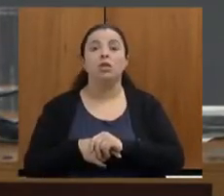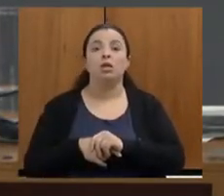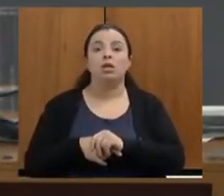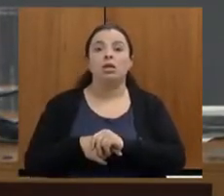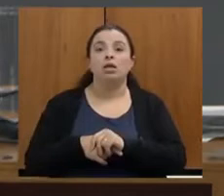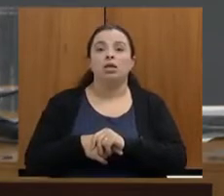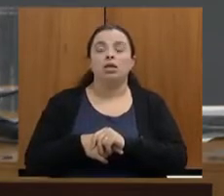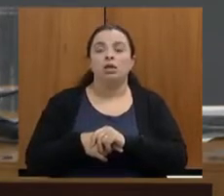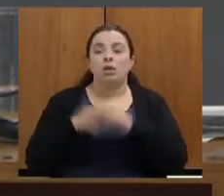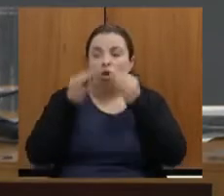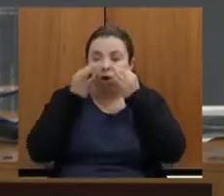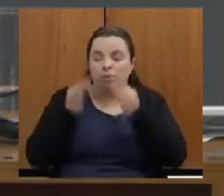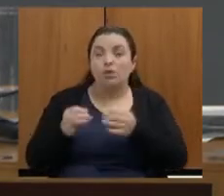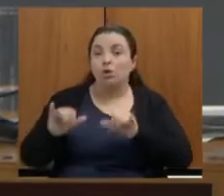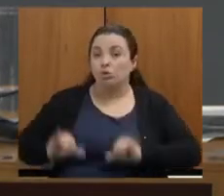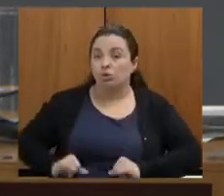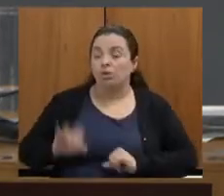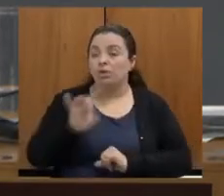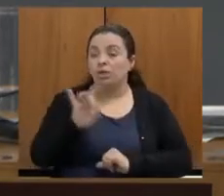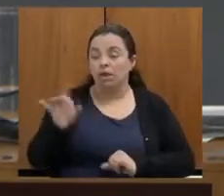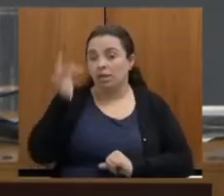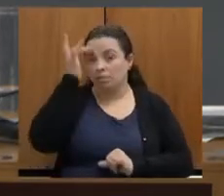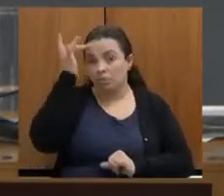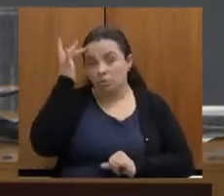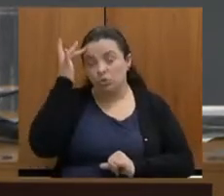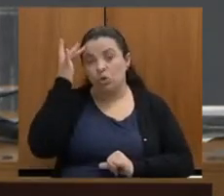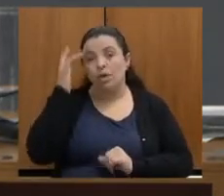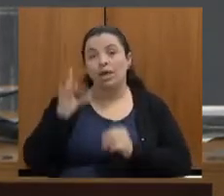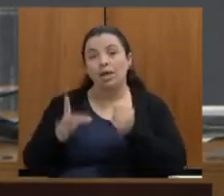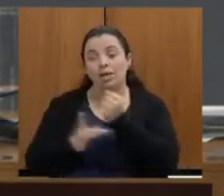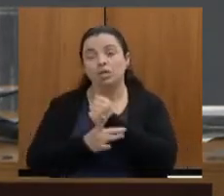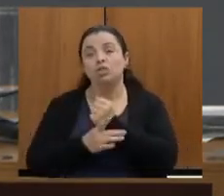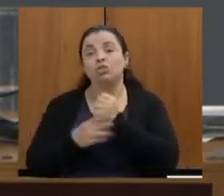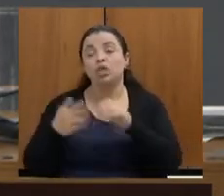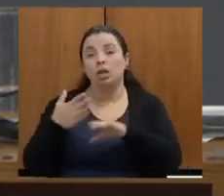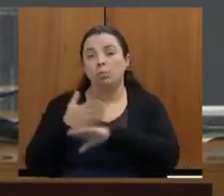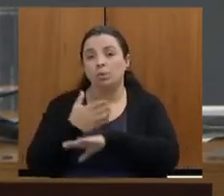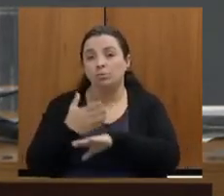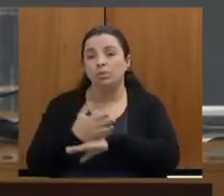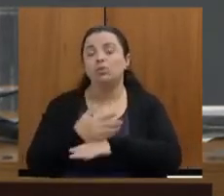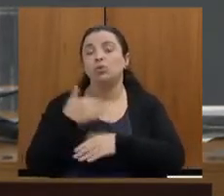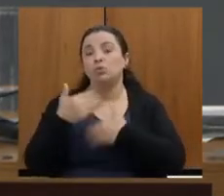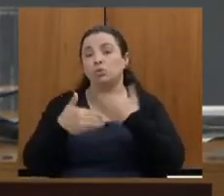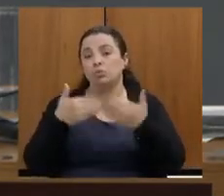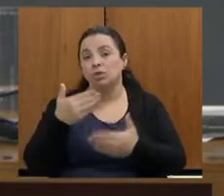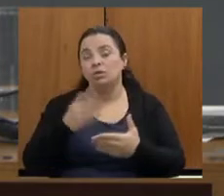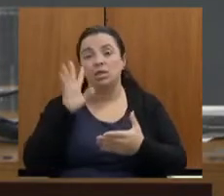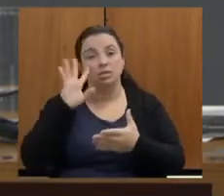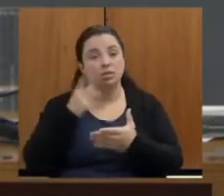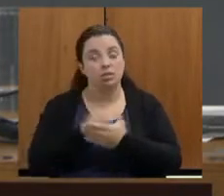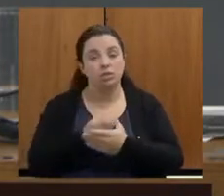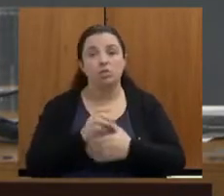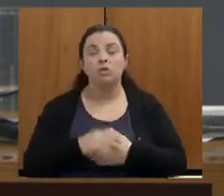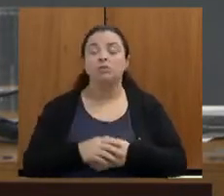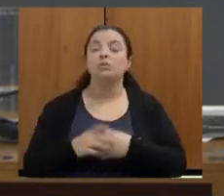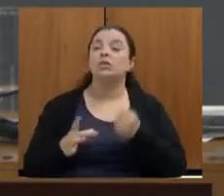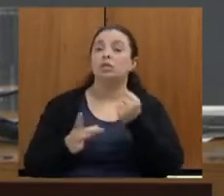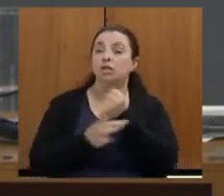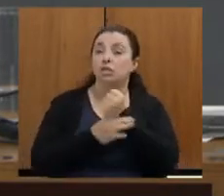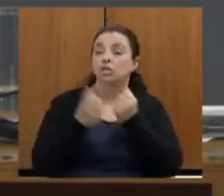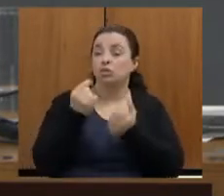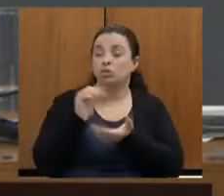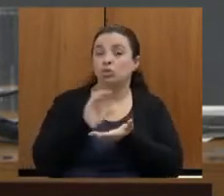participação das pessoas atingidas os processos decisórios e garantir que os recursos da reparação seja aplicar